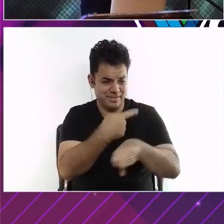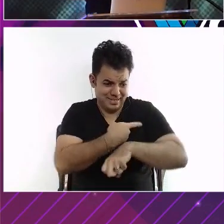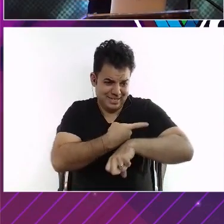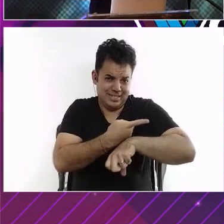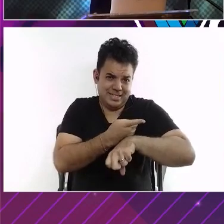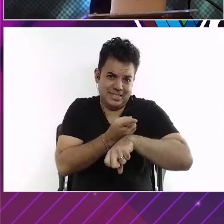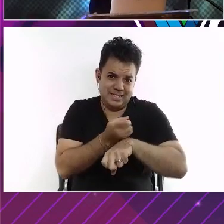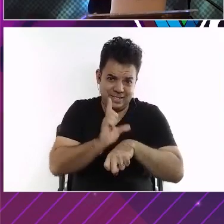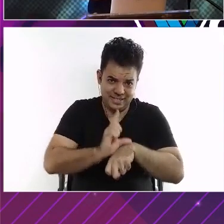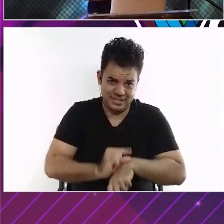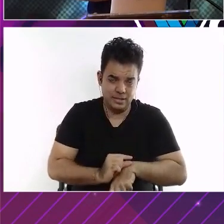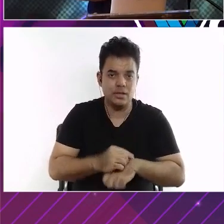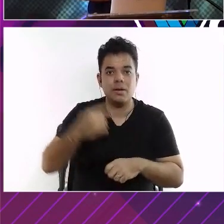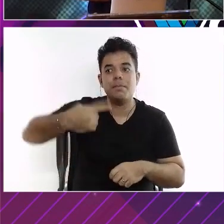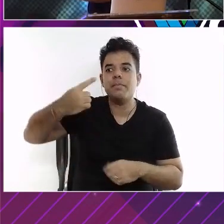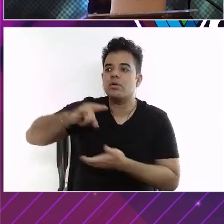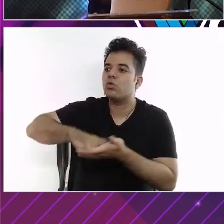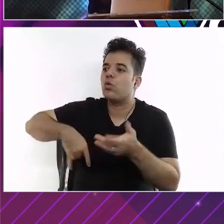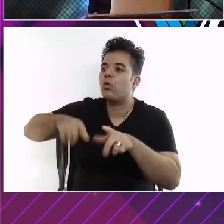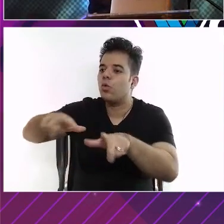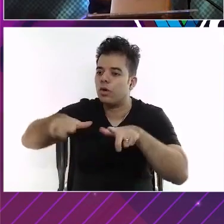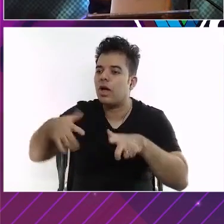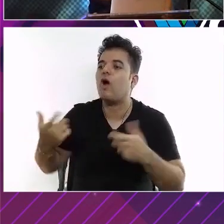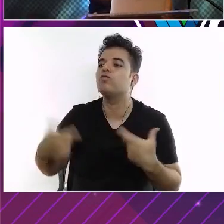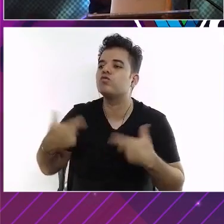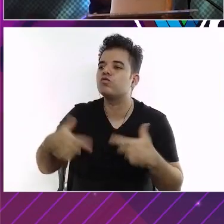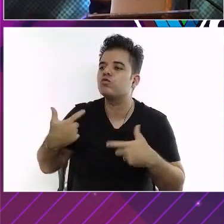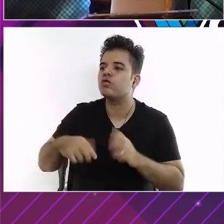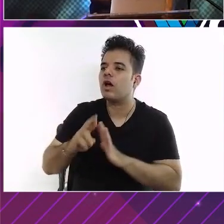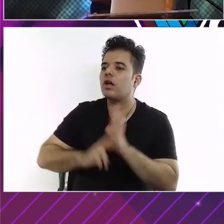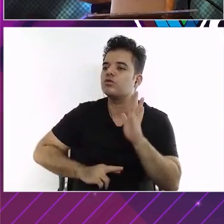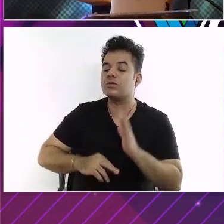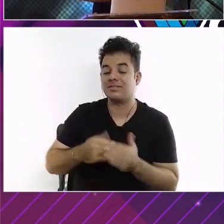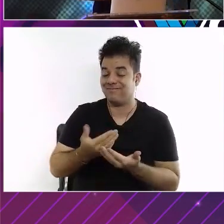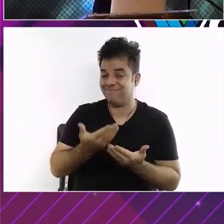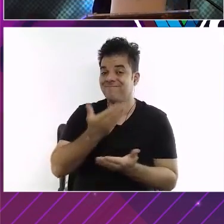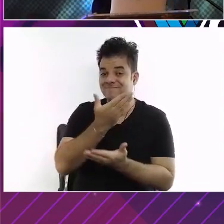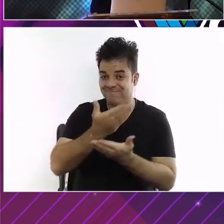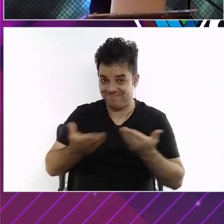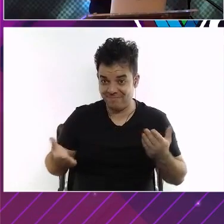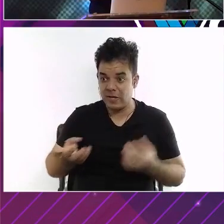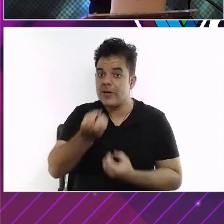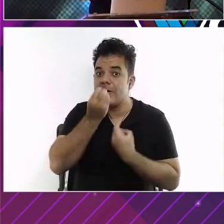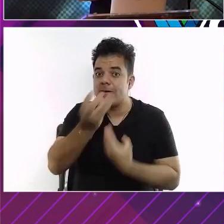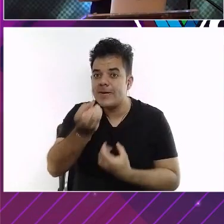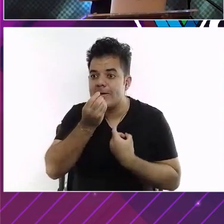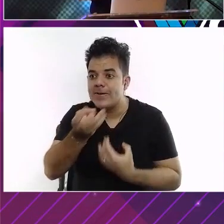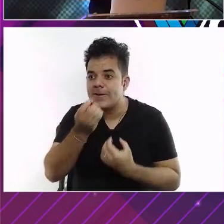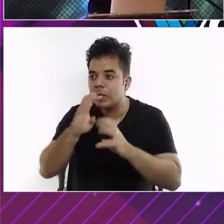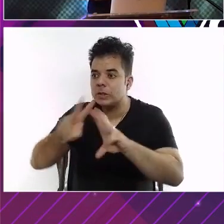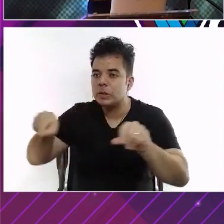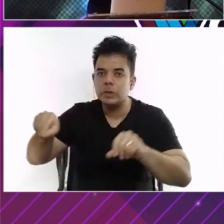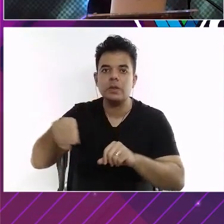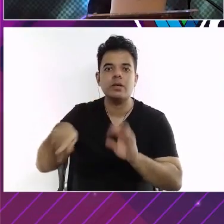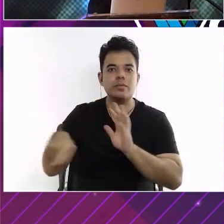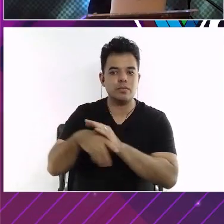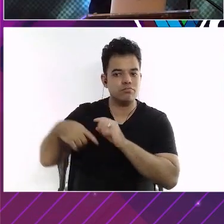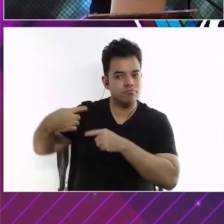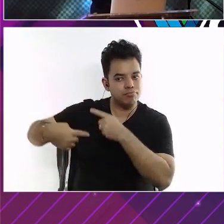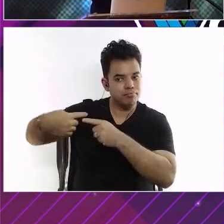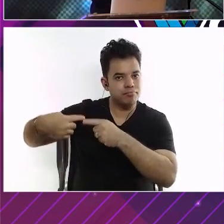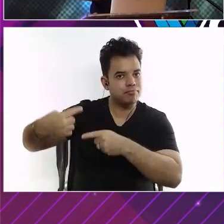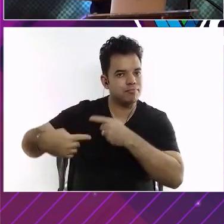Primeiro, cadê a documentação? Tá certo? O risco de perder informação no ciclo de vida de projetos ágeis